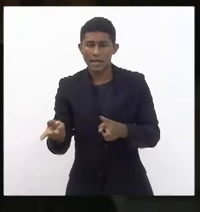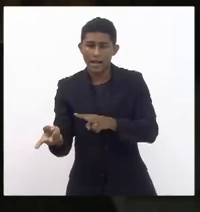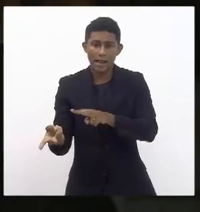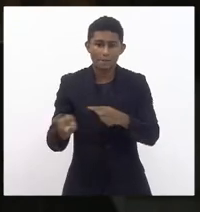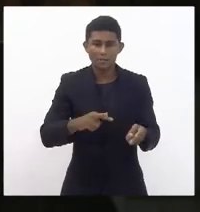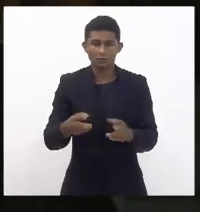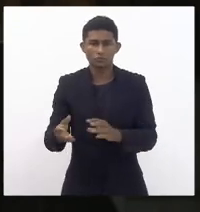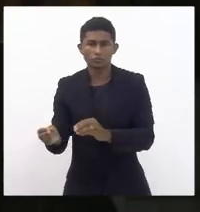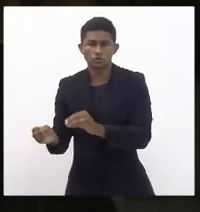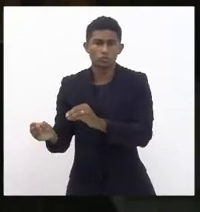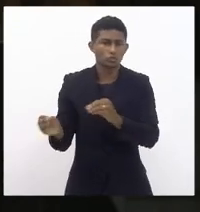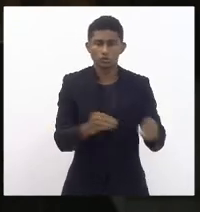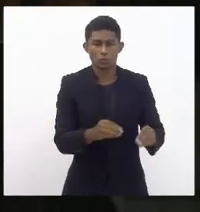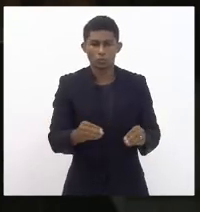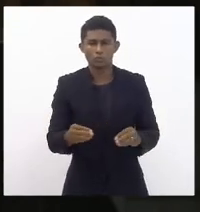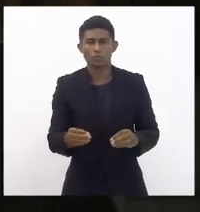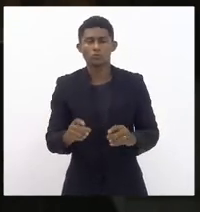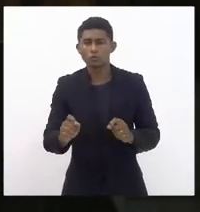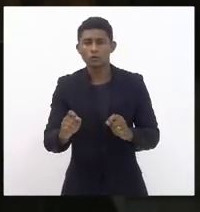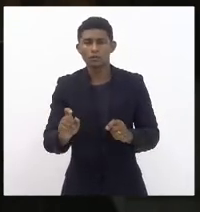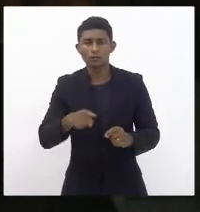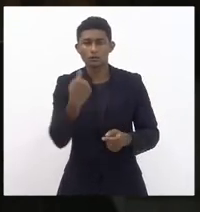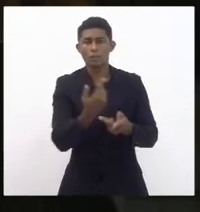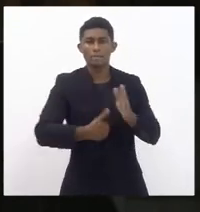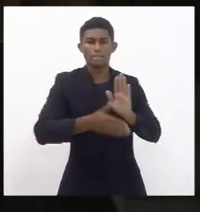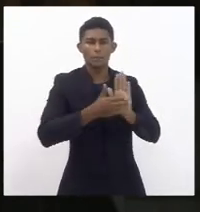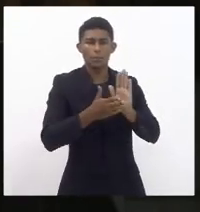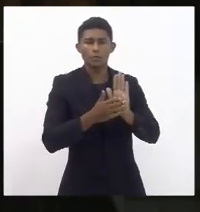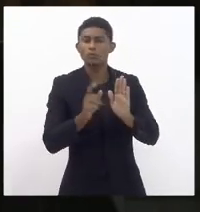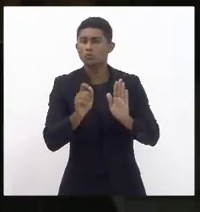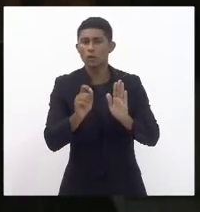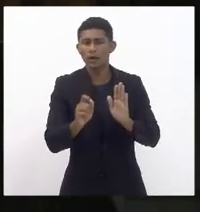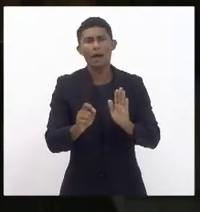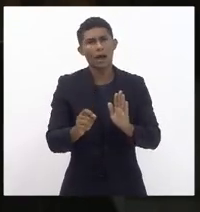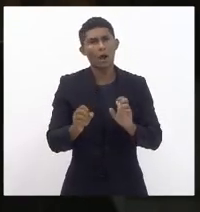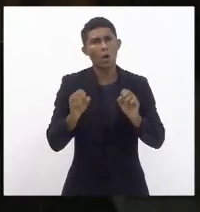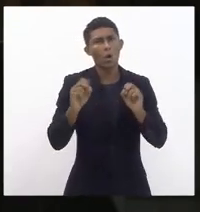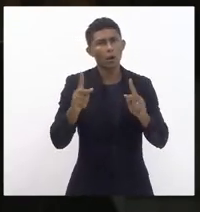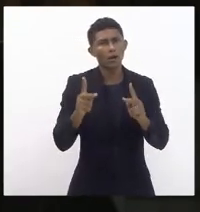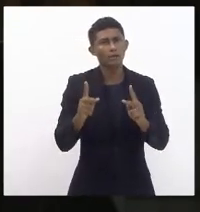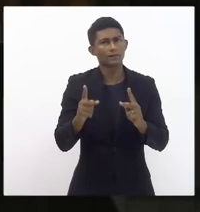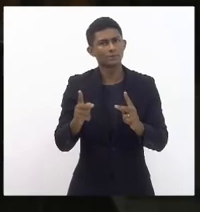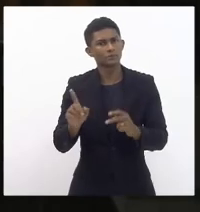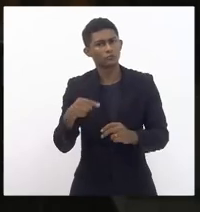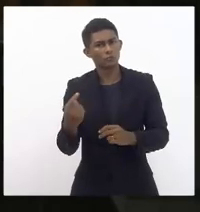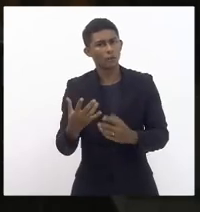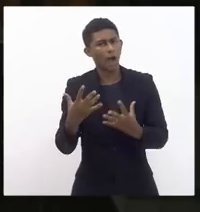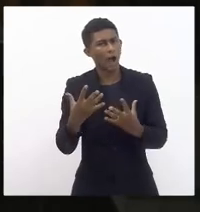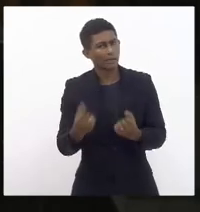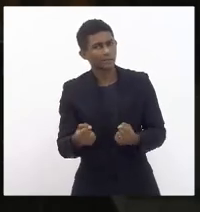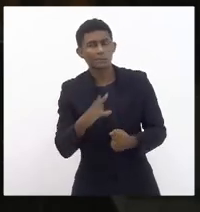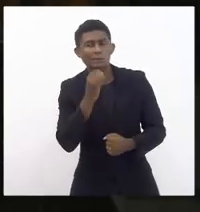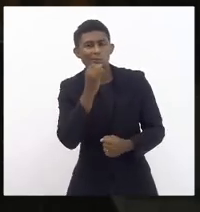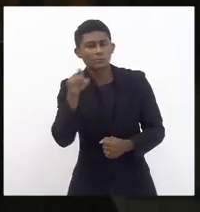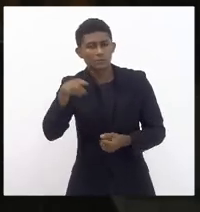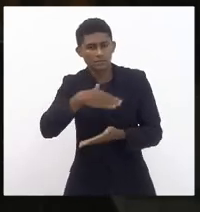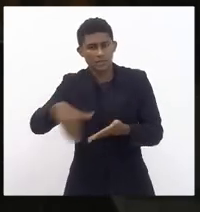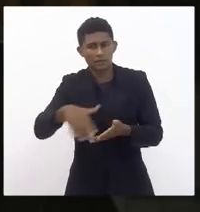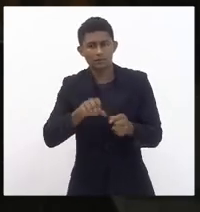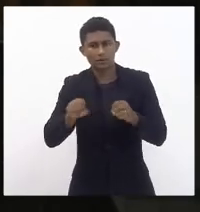uma mesa de negociação propomos uma posição intermediária já que a Seduc acha fundamental